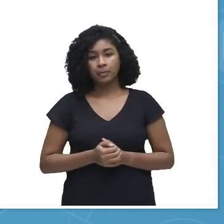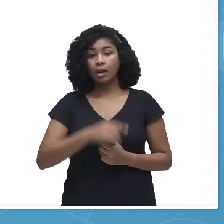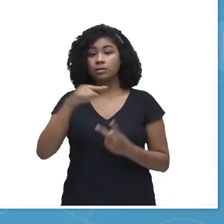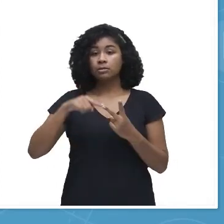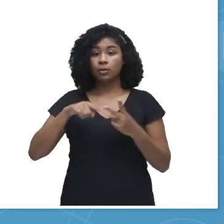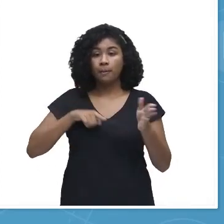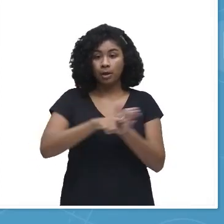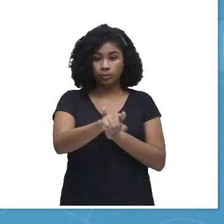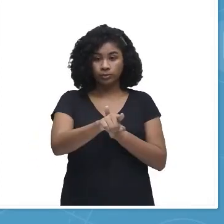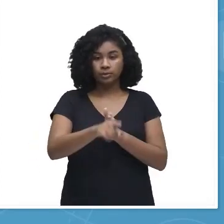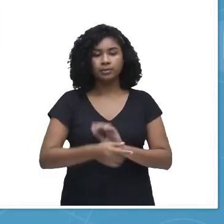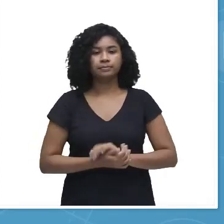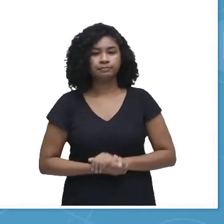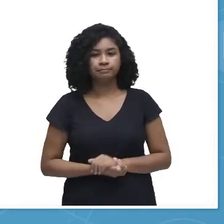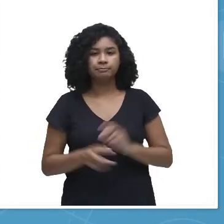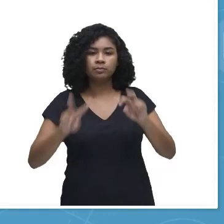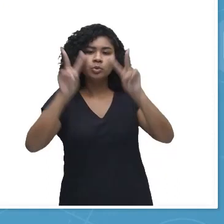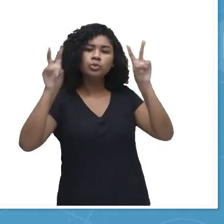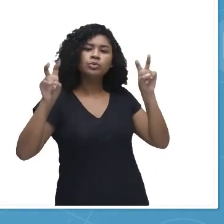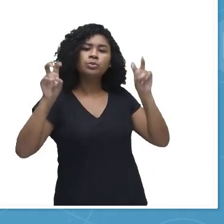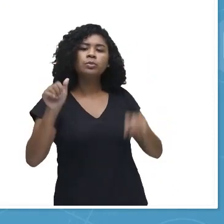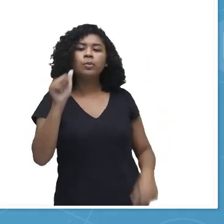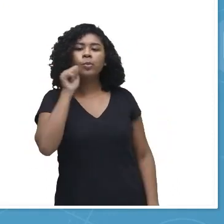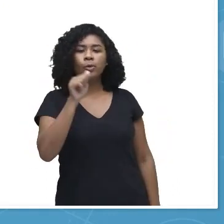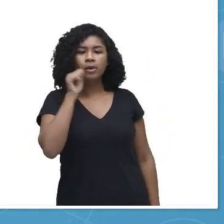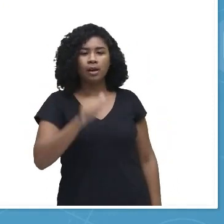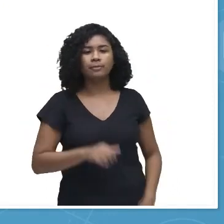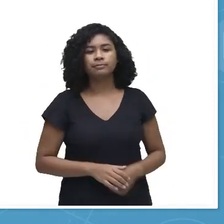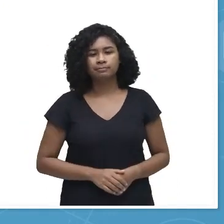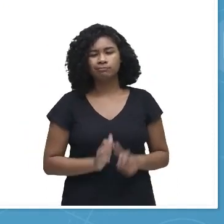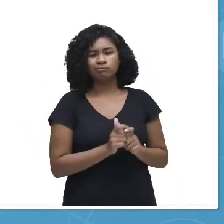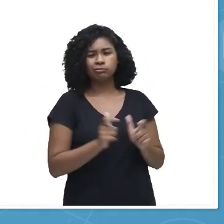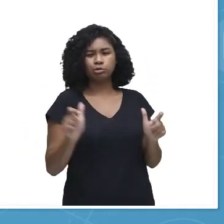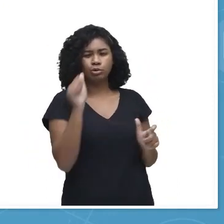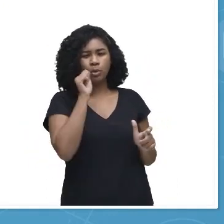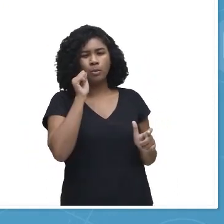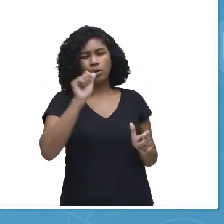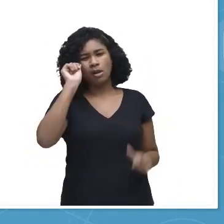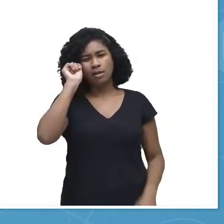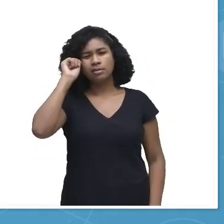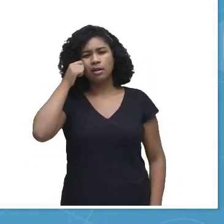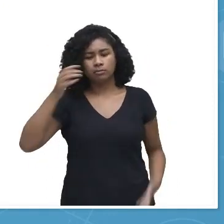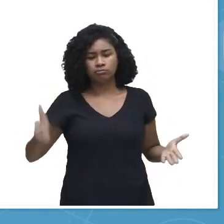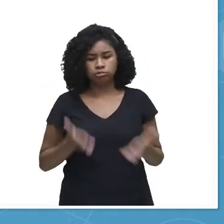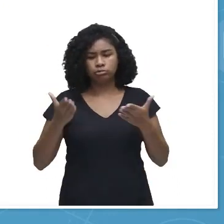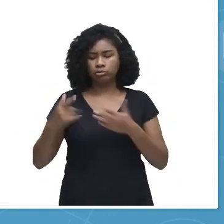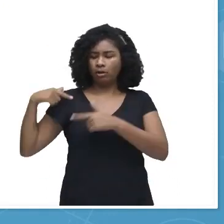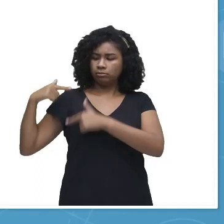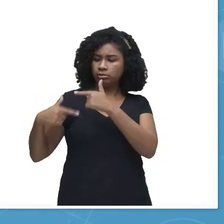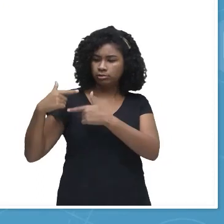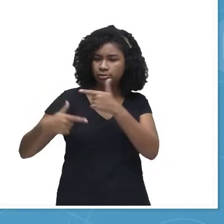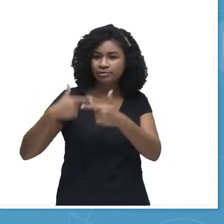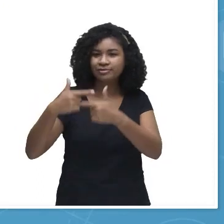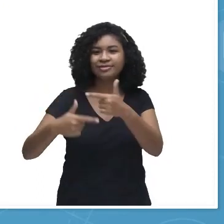pouco mais, é sobre as mulheres. Muitas mulheres compõem essa vasta trajetória positiva das